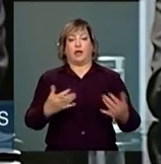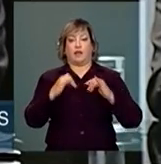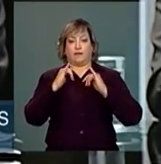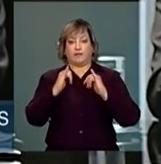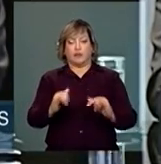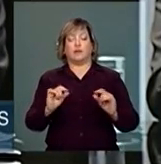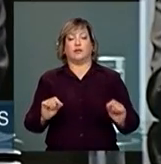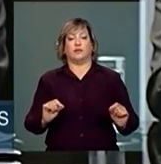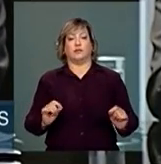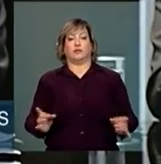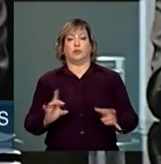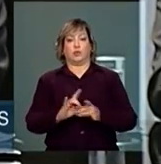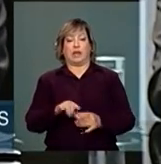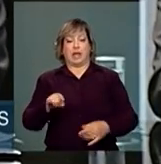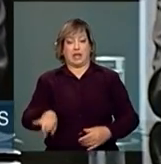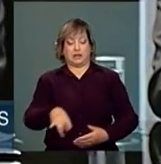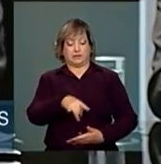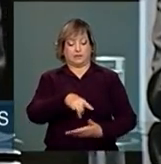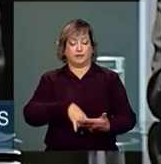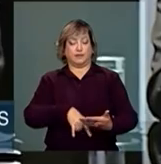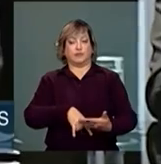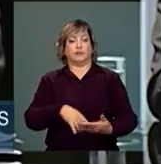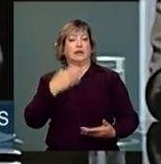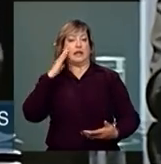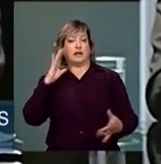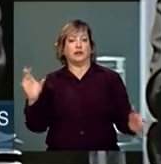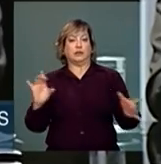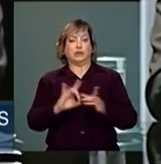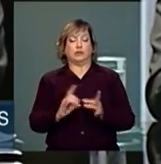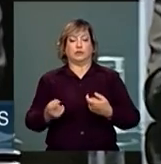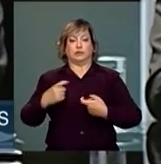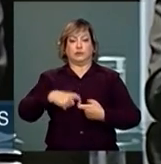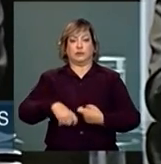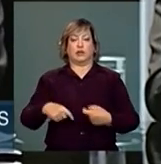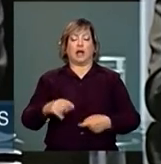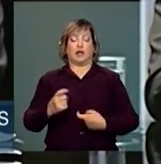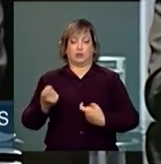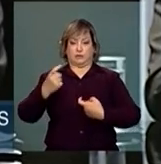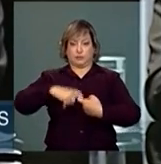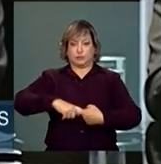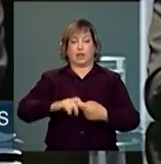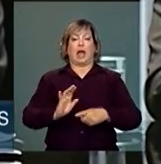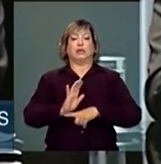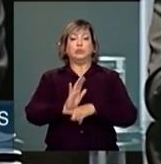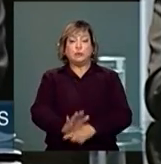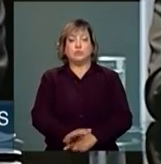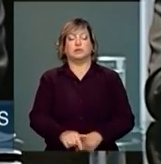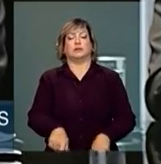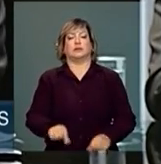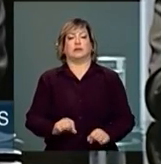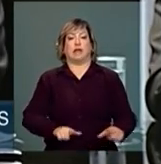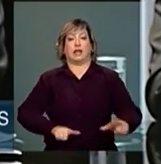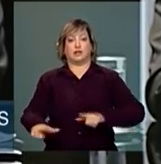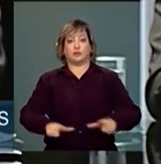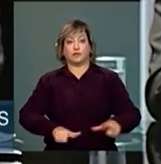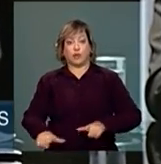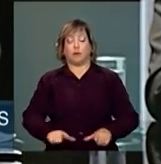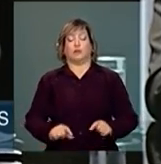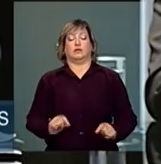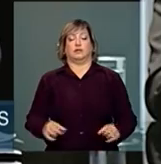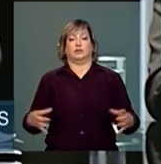que esse memorando de entendimento proporcionará a partir das ações práticas que implementaremos em